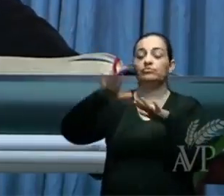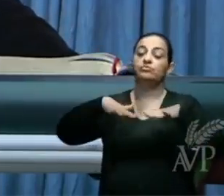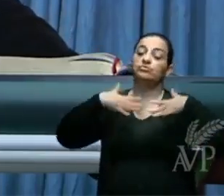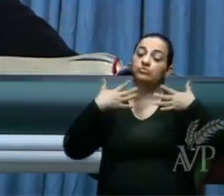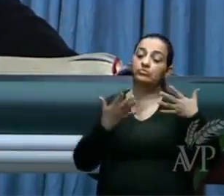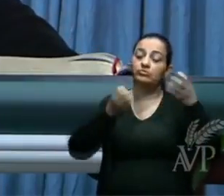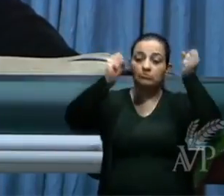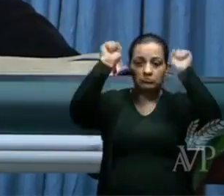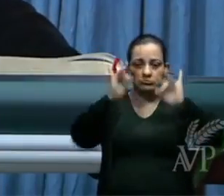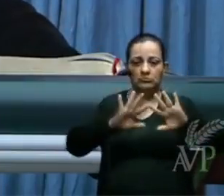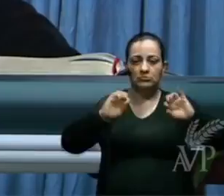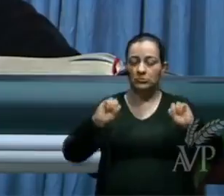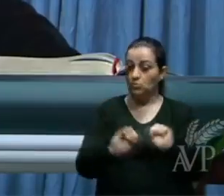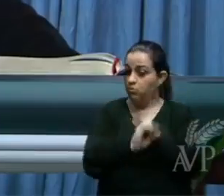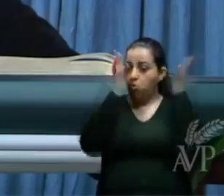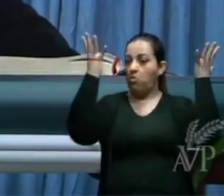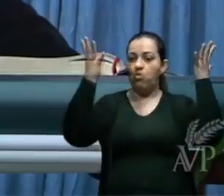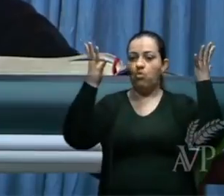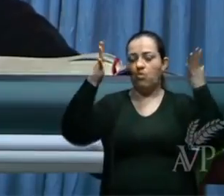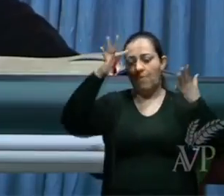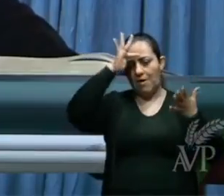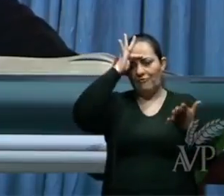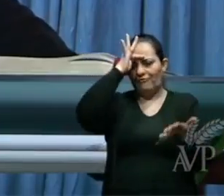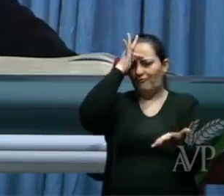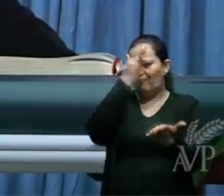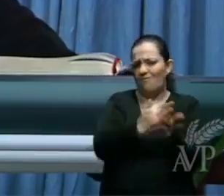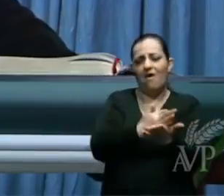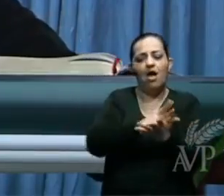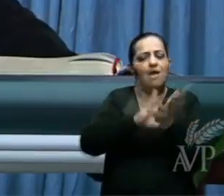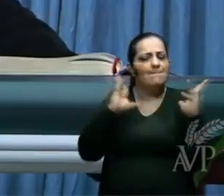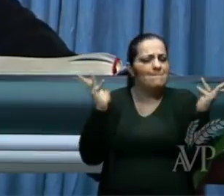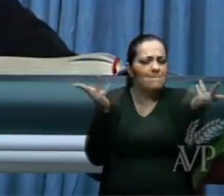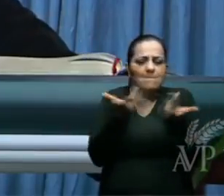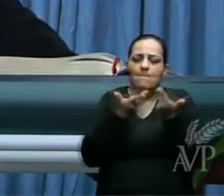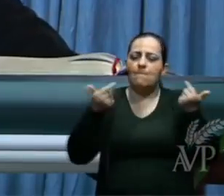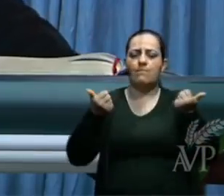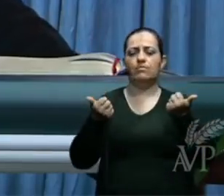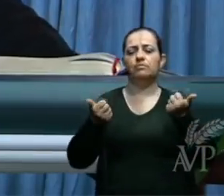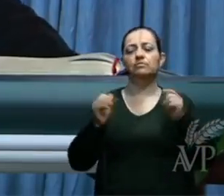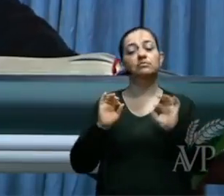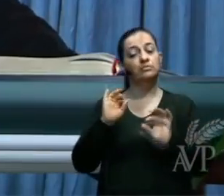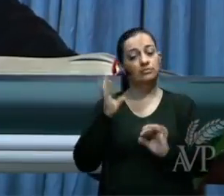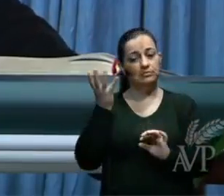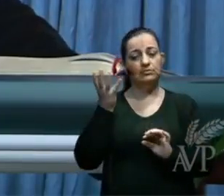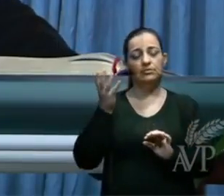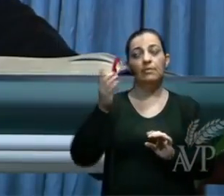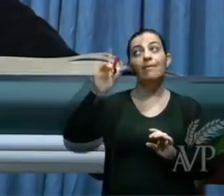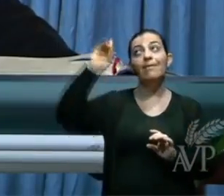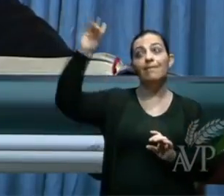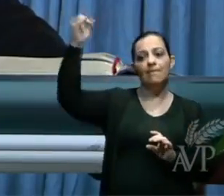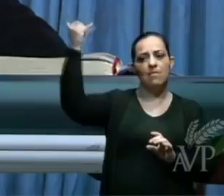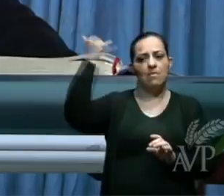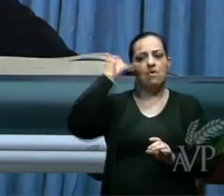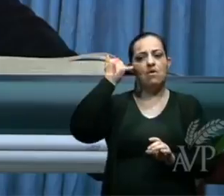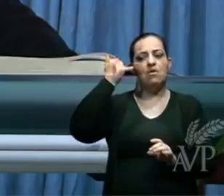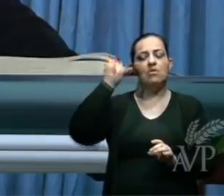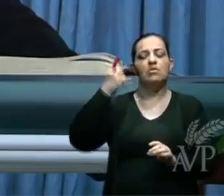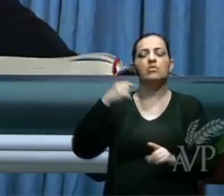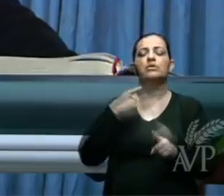aconteceu aquilo explodiu a fé do povo e maravilhas mas deus chamava a atenção